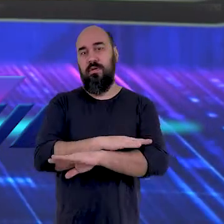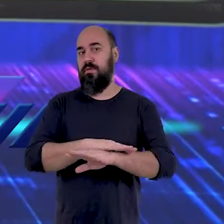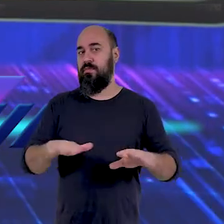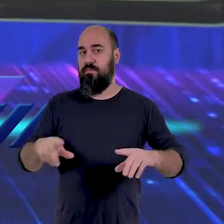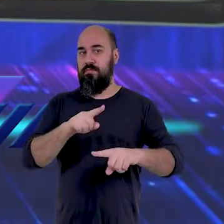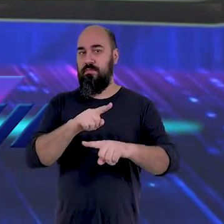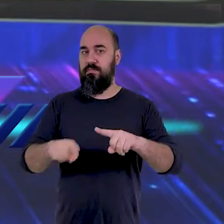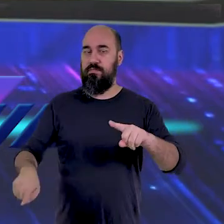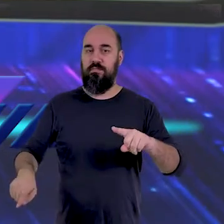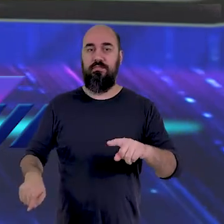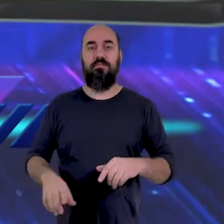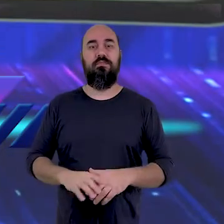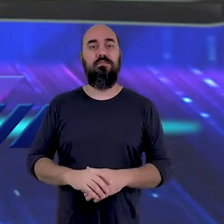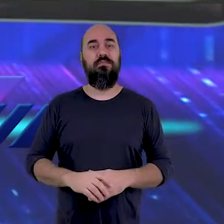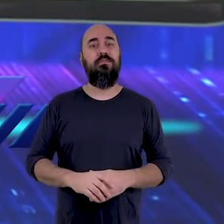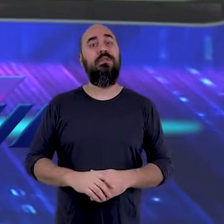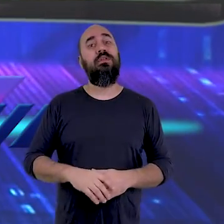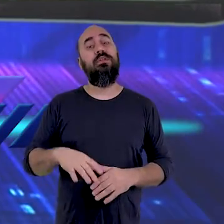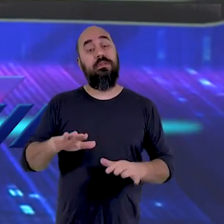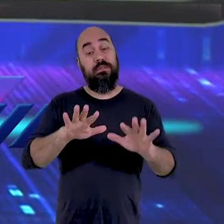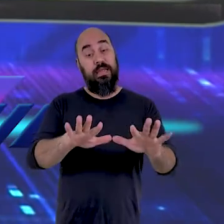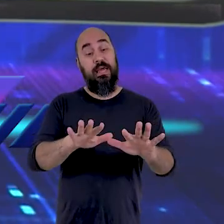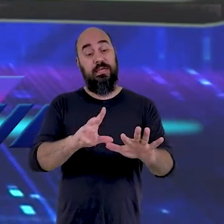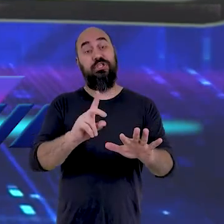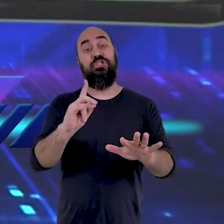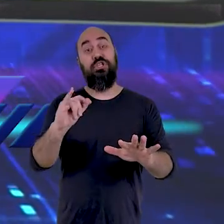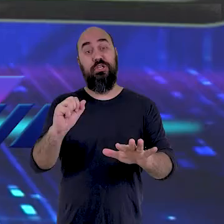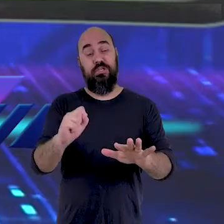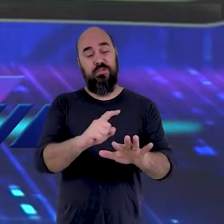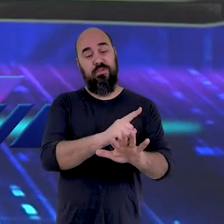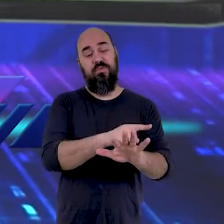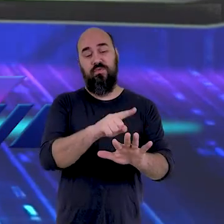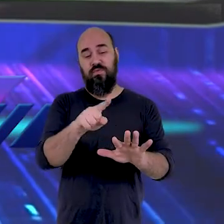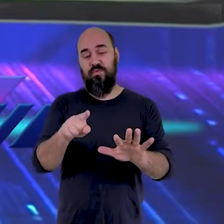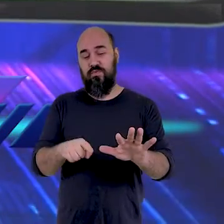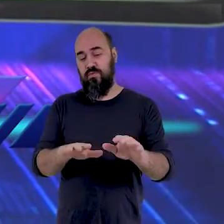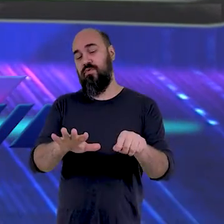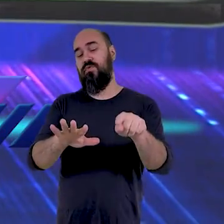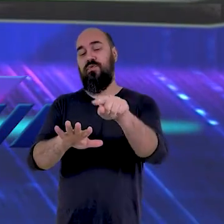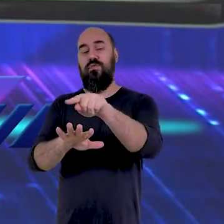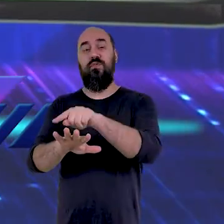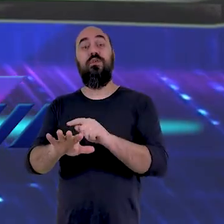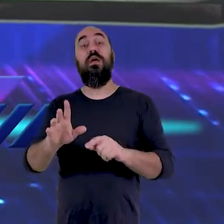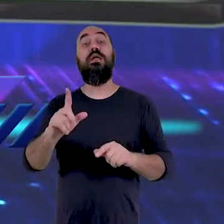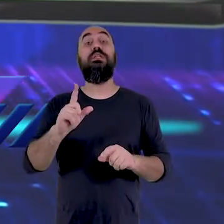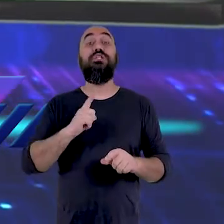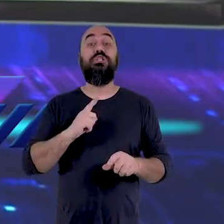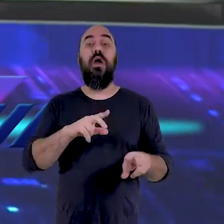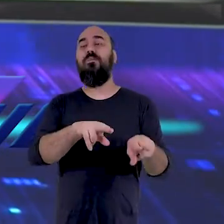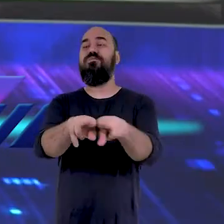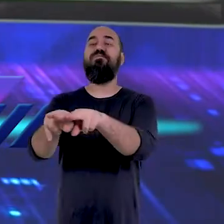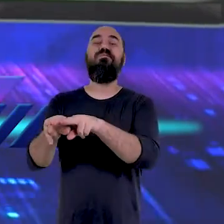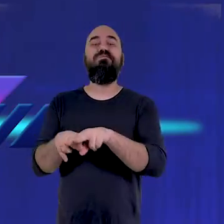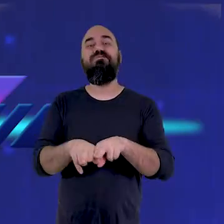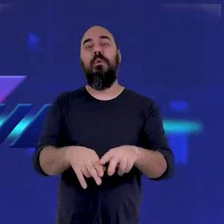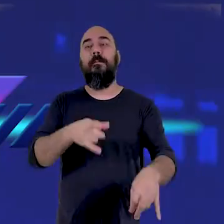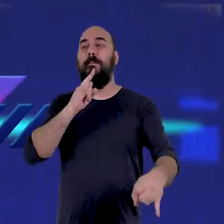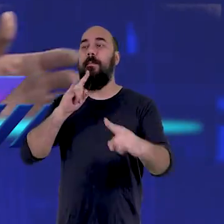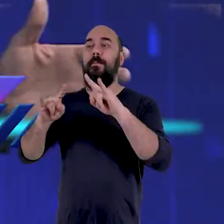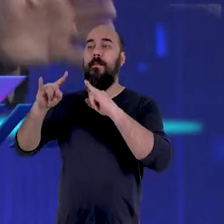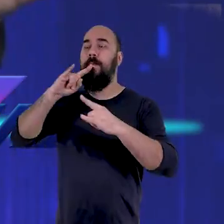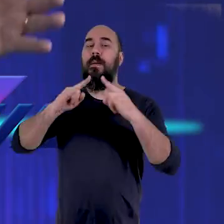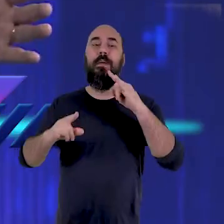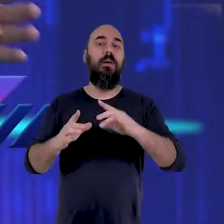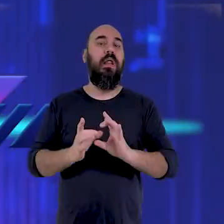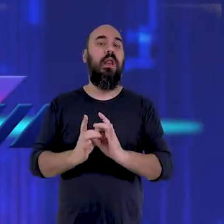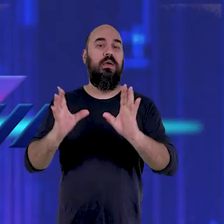lugar se consagrava um dia em cada 10 para orgias e blasfêmias.